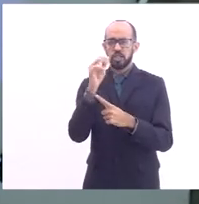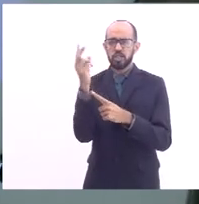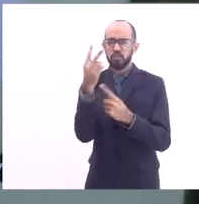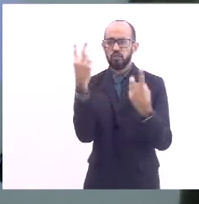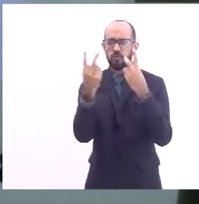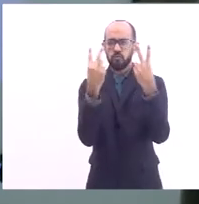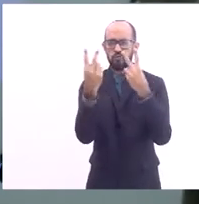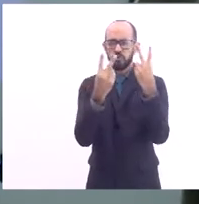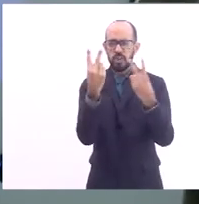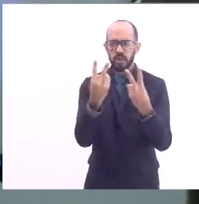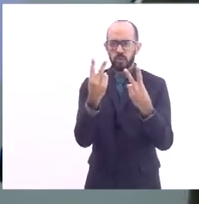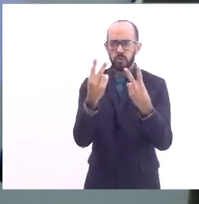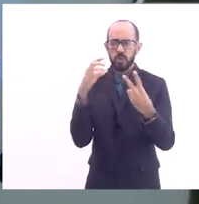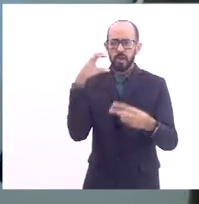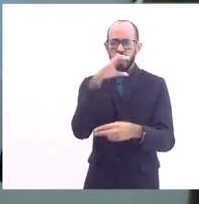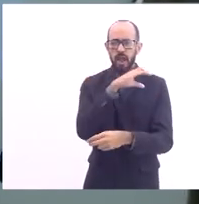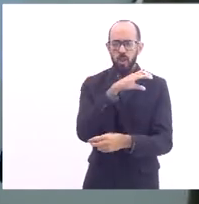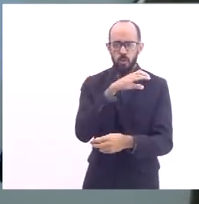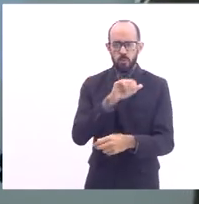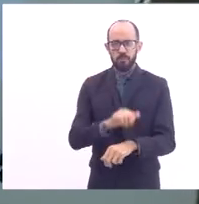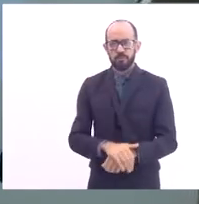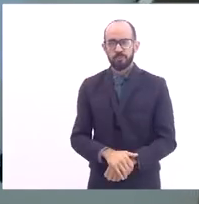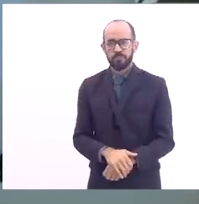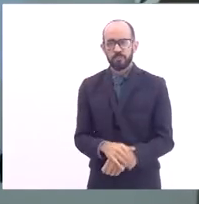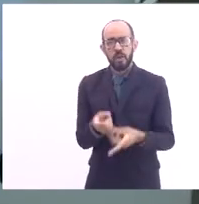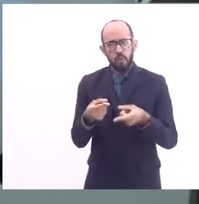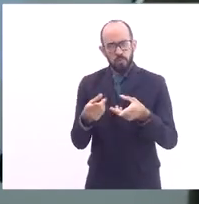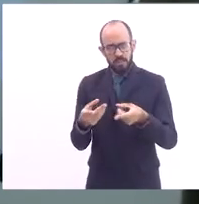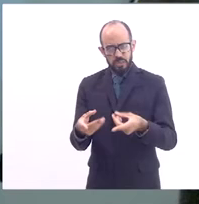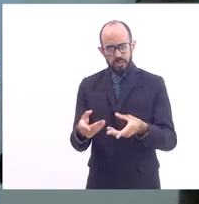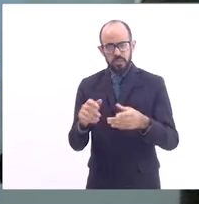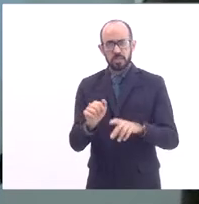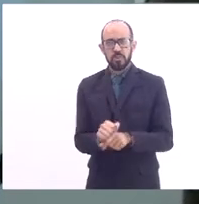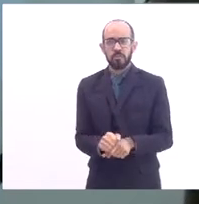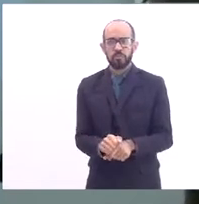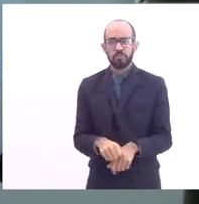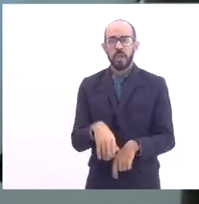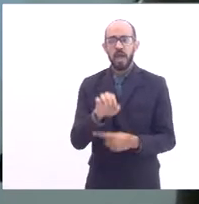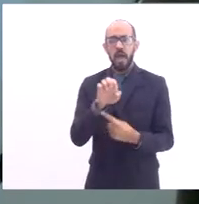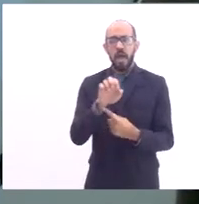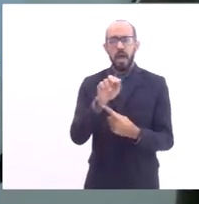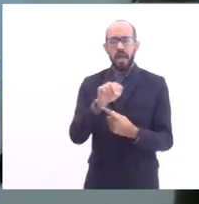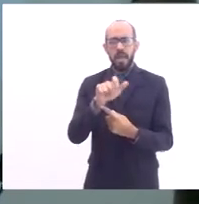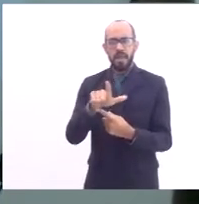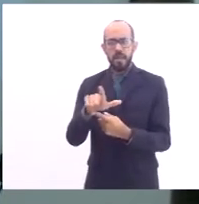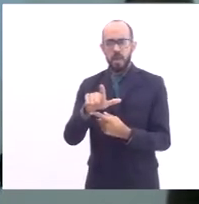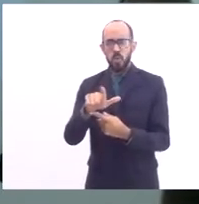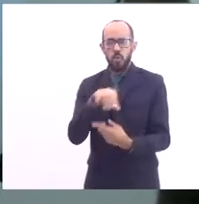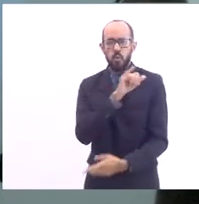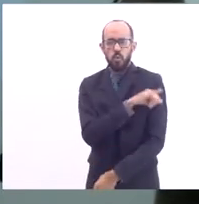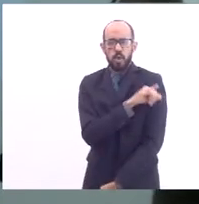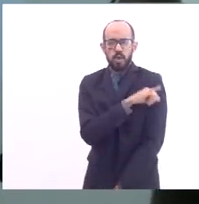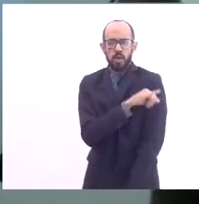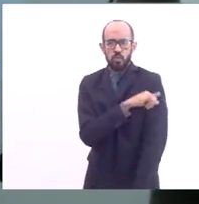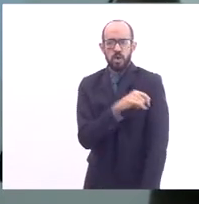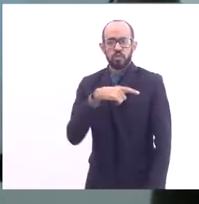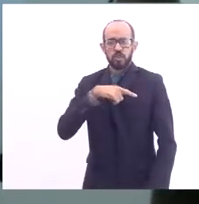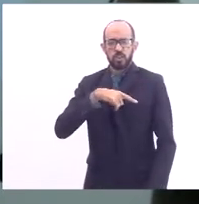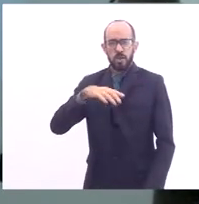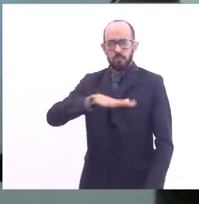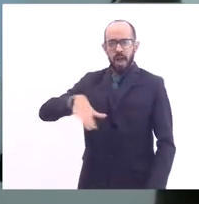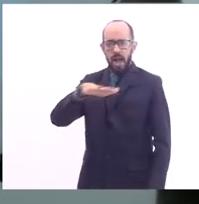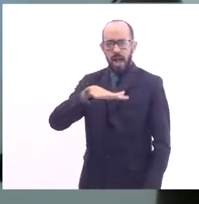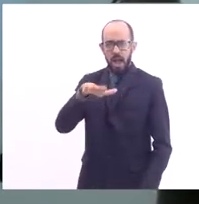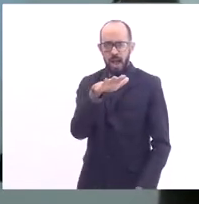de serviços. Por favor. Com relação a Enel Rio, nós temos aqui uma área de concessão